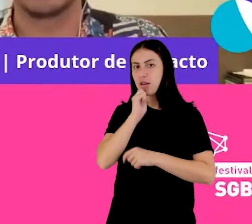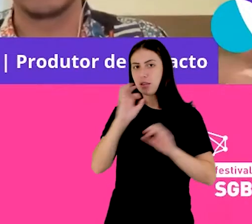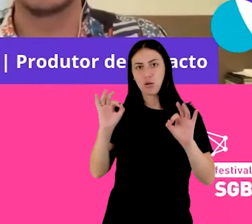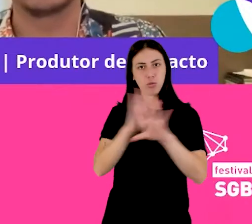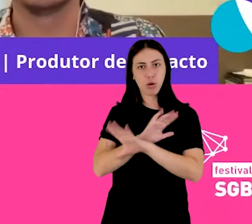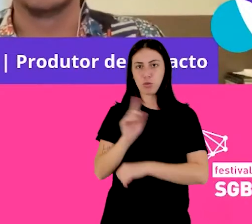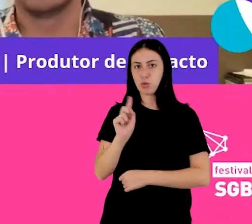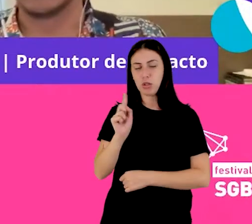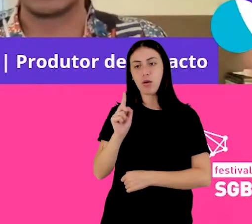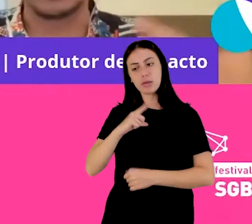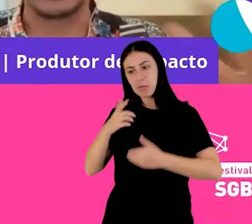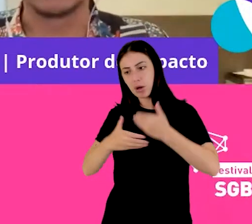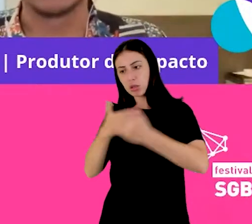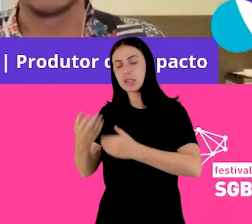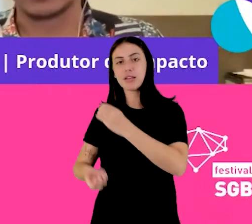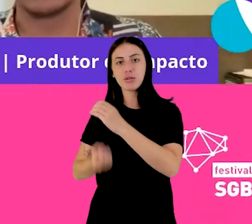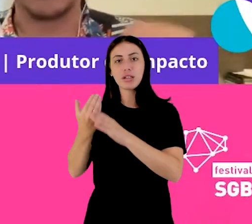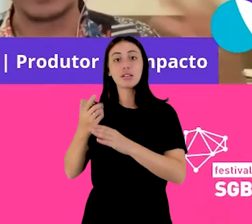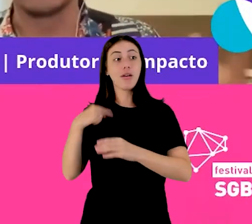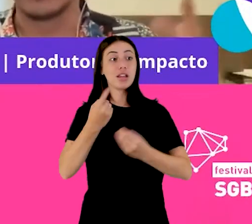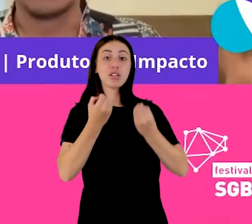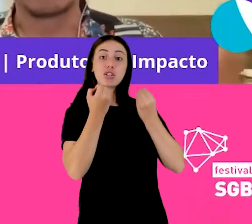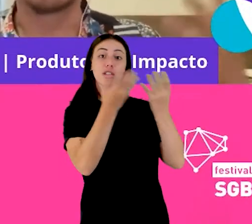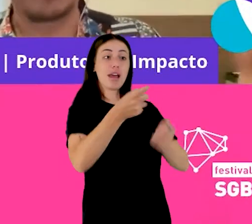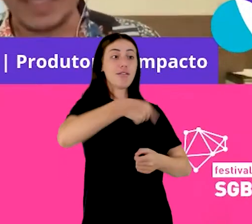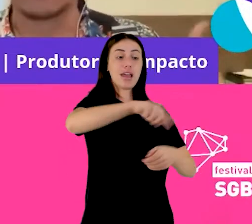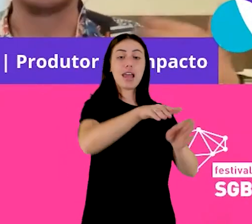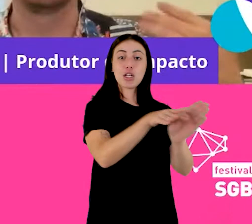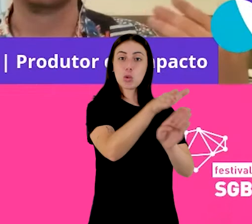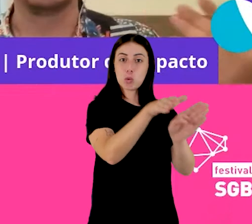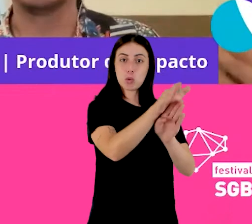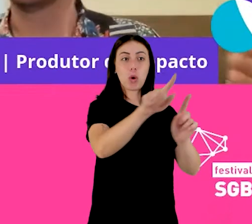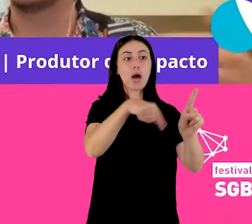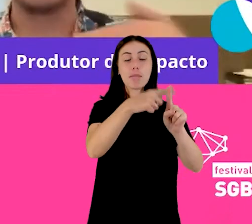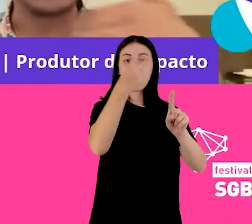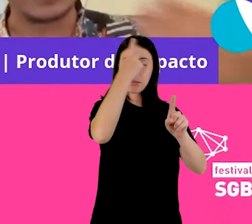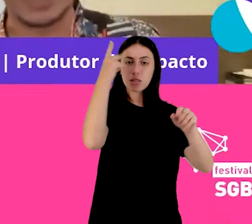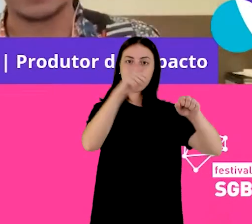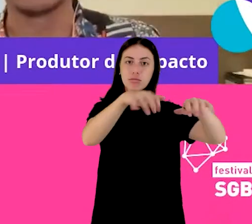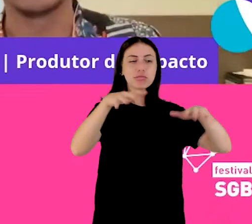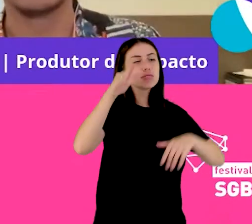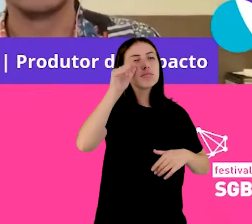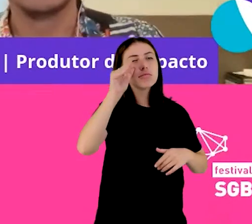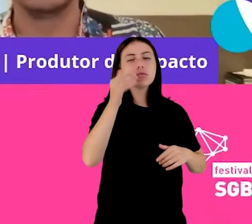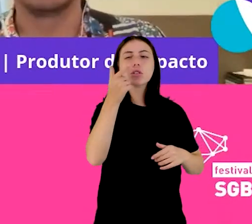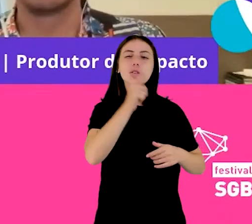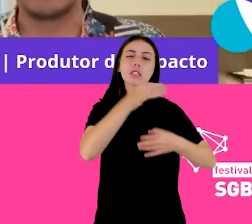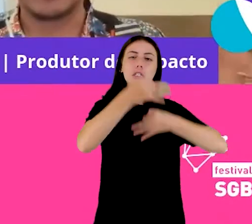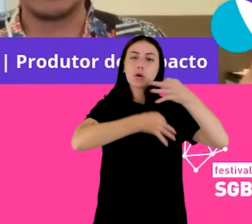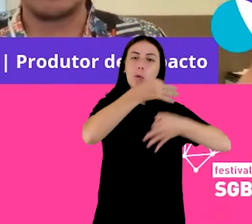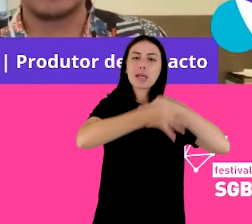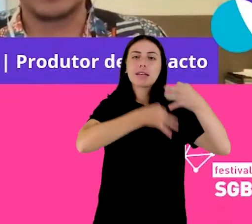que também podem comentar. Então é um processo riquíssimo, onde você realmente pensa o filme, tem olhares externos, né? E